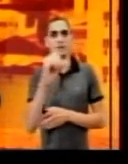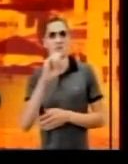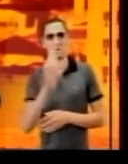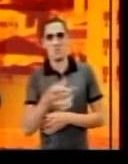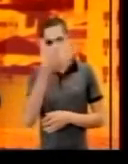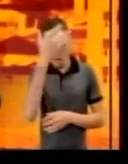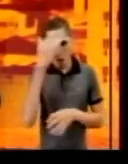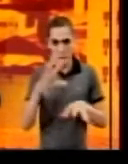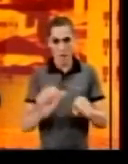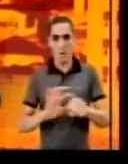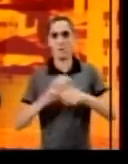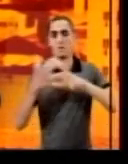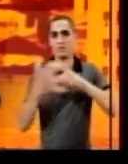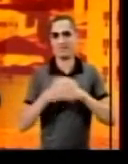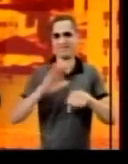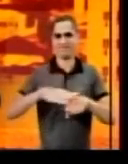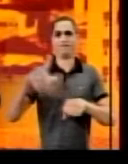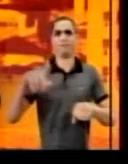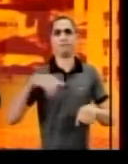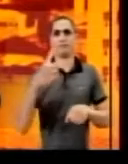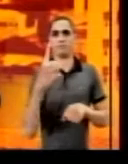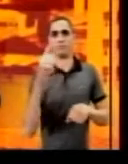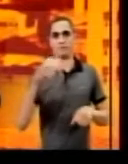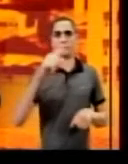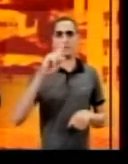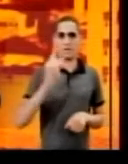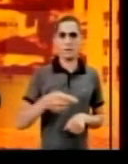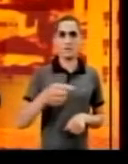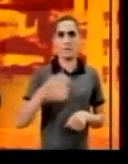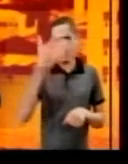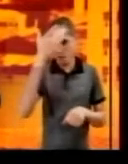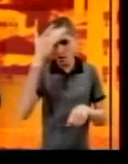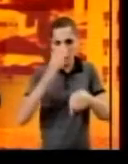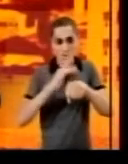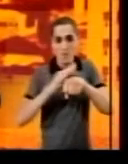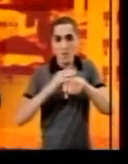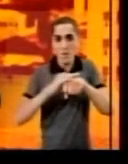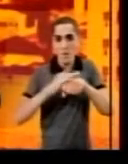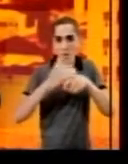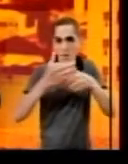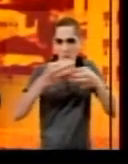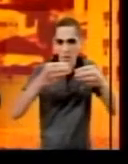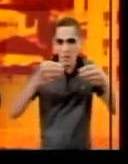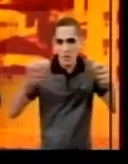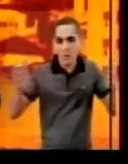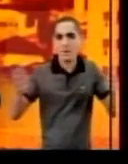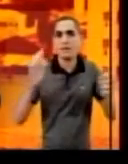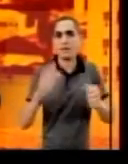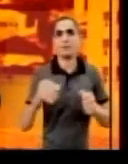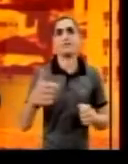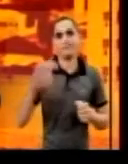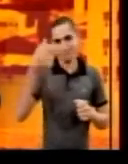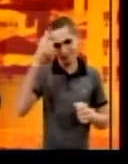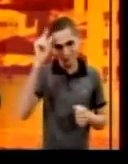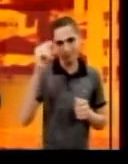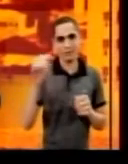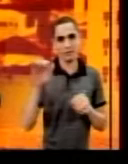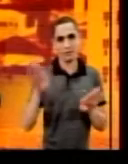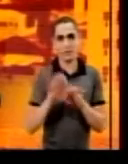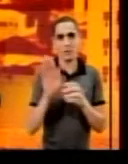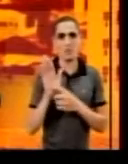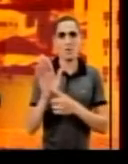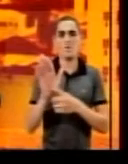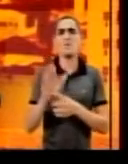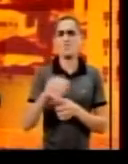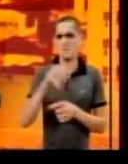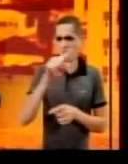com a doença e mais de 17 mil curados, os dados de ontem. As estatísticas mostram um equilíbrio nos